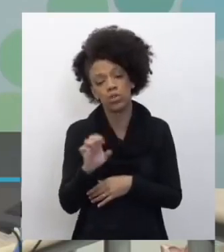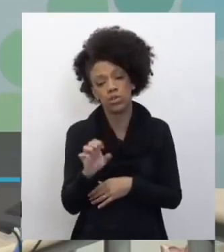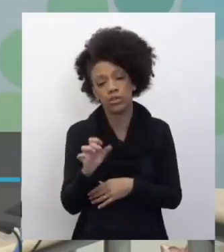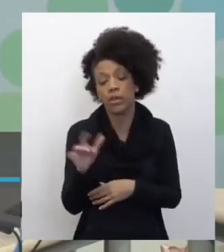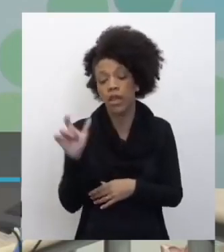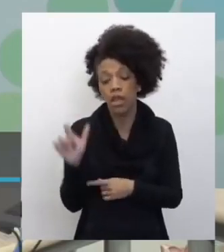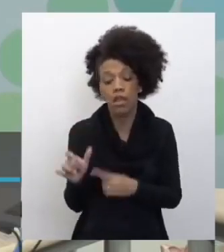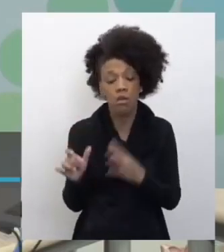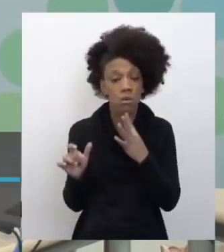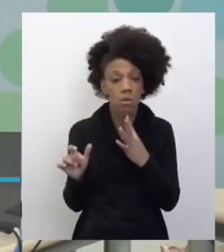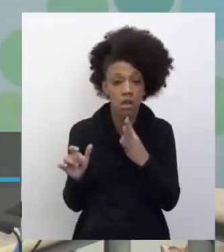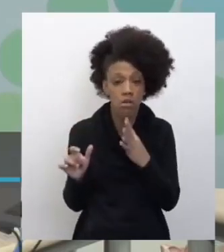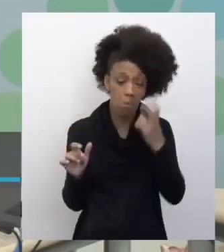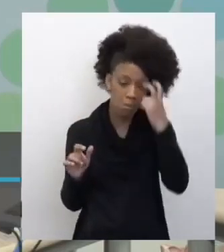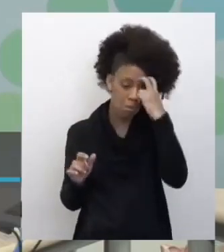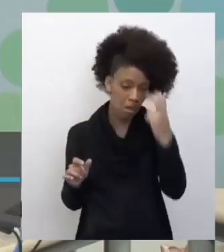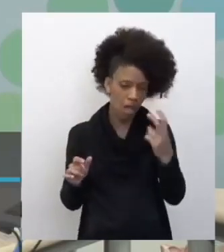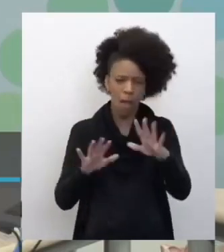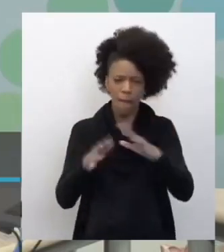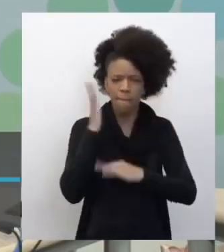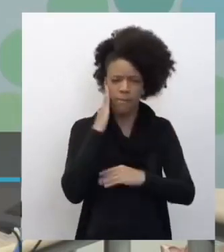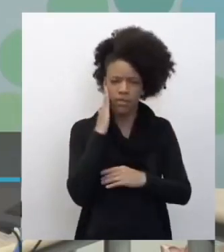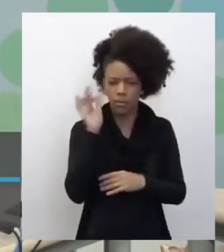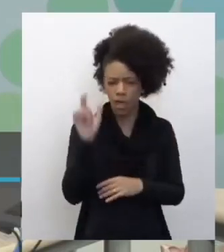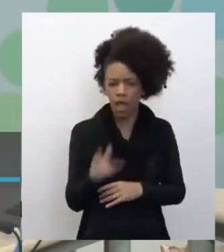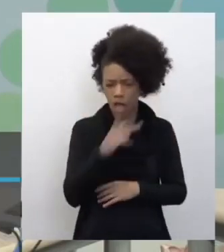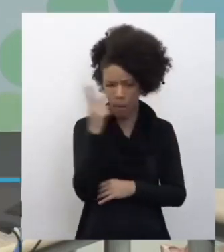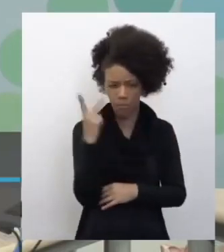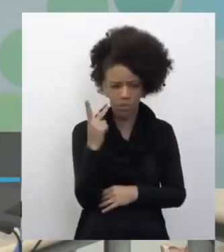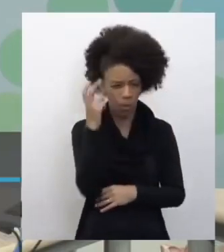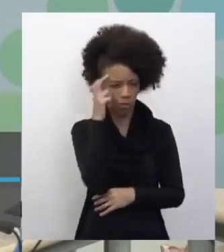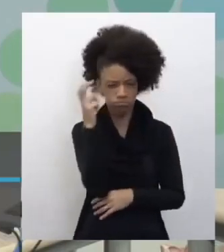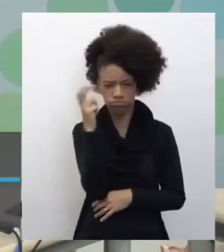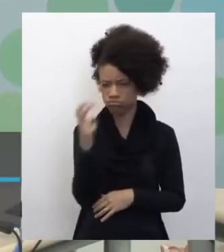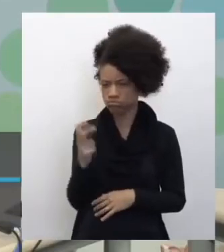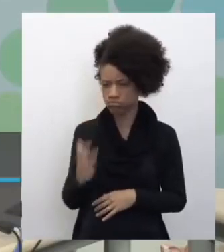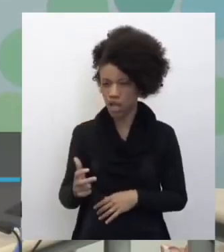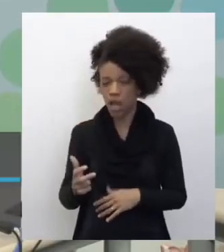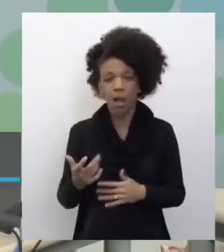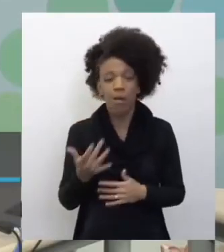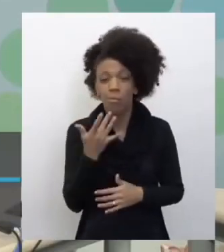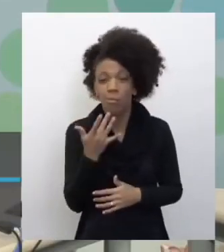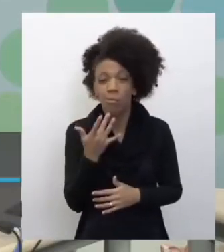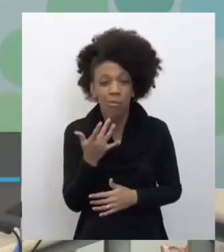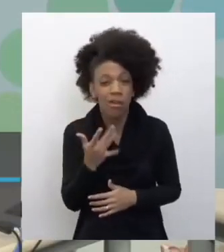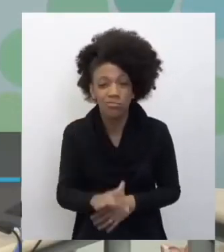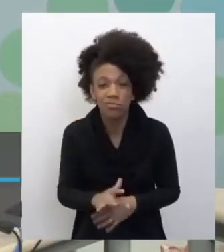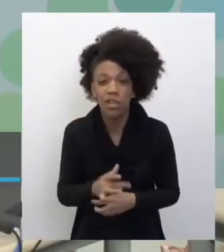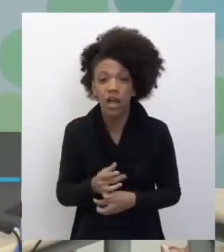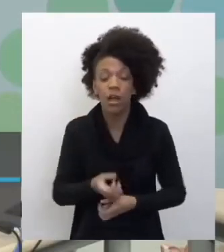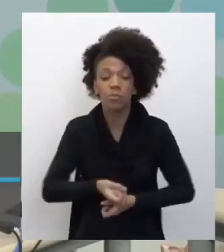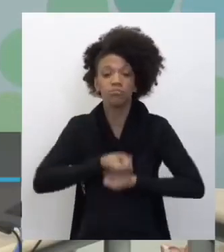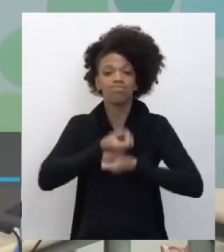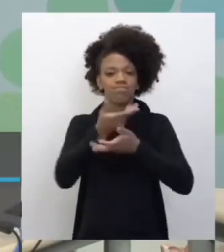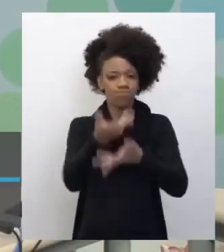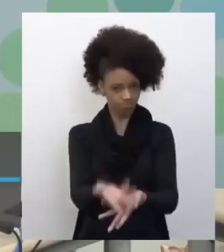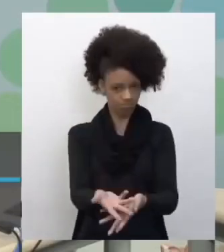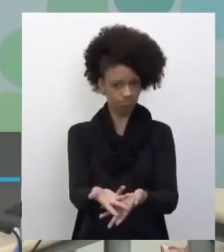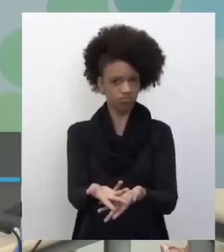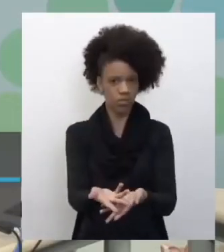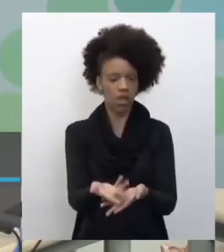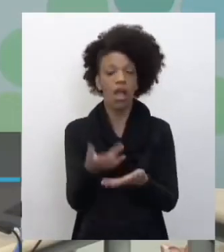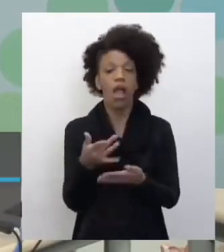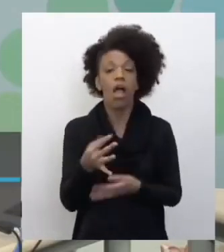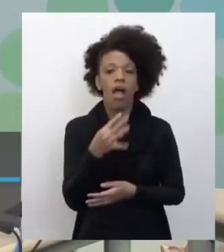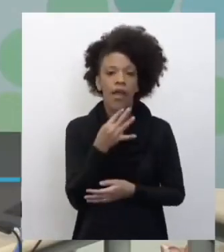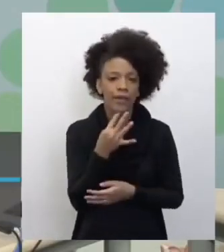sábio, só que sabe aquela pessoa que ela tem um conhecimento vastíssimo, só que ela não consegue transmitir aquele conhecimento para ninguém? É aquele